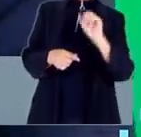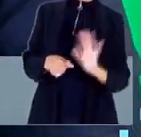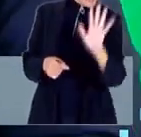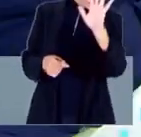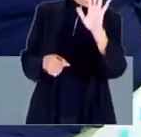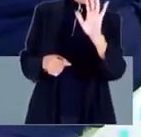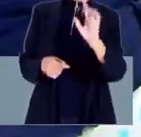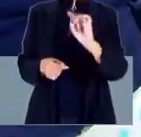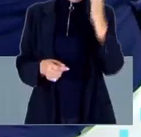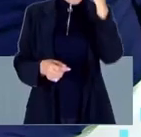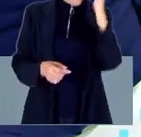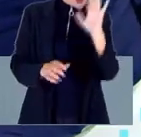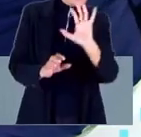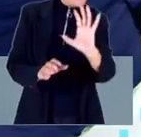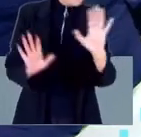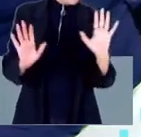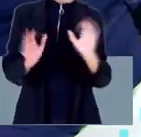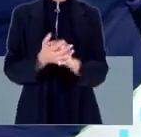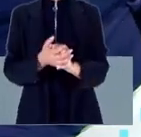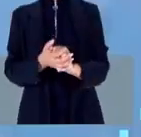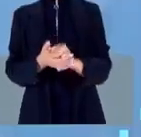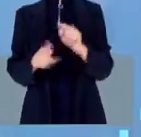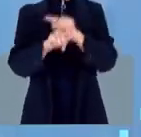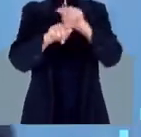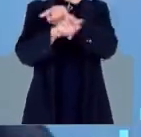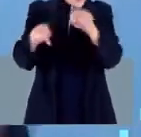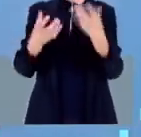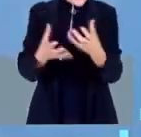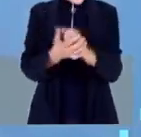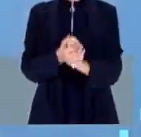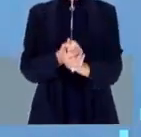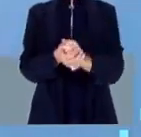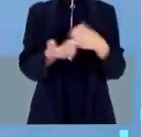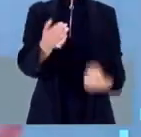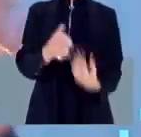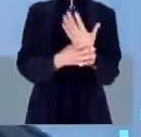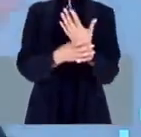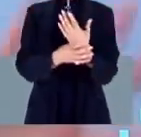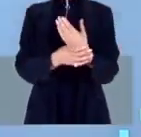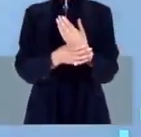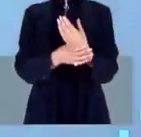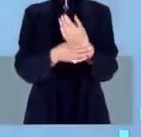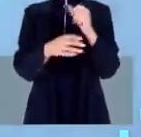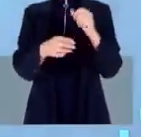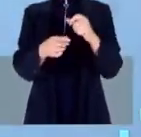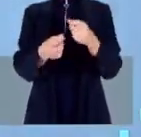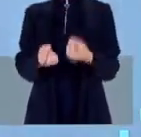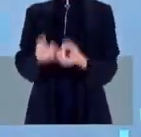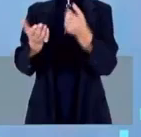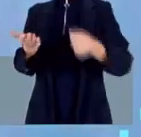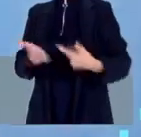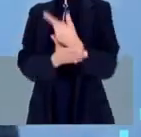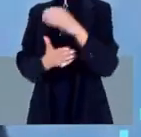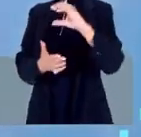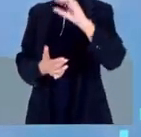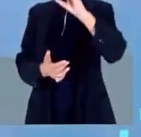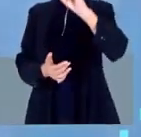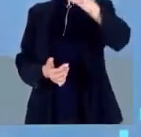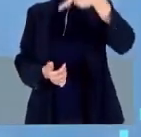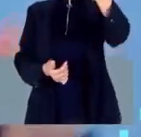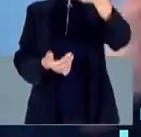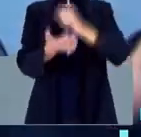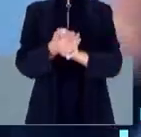caro e eles querem nós vamos criar um mercado de carbono em todos os biomas até porque